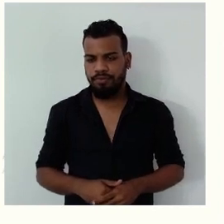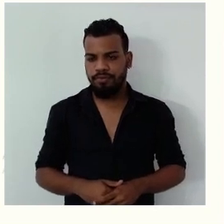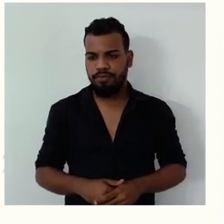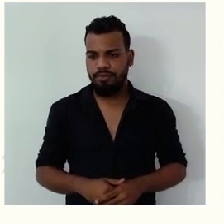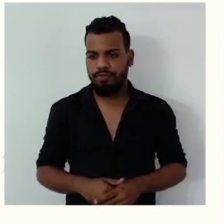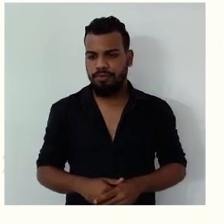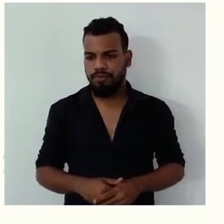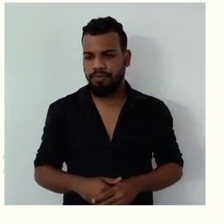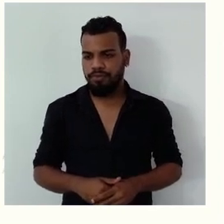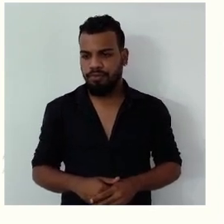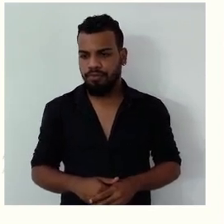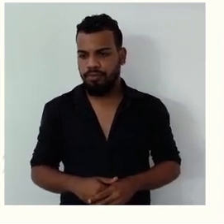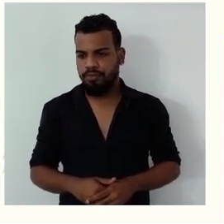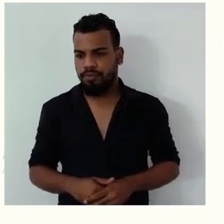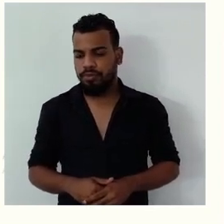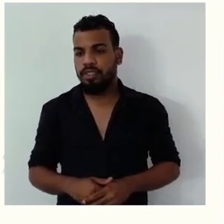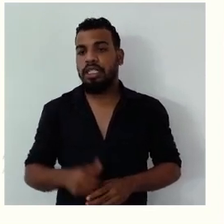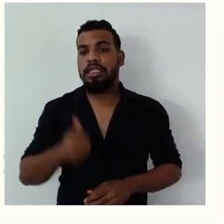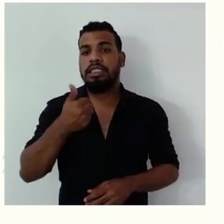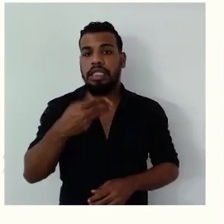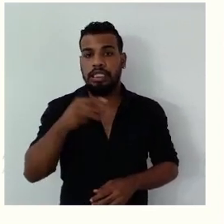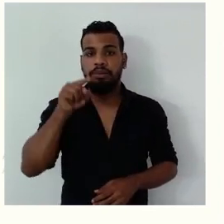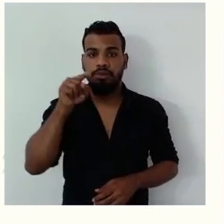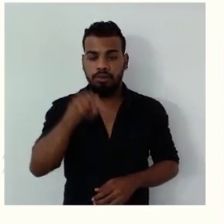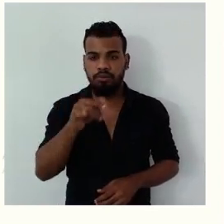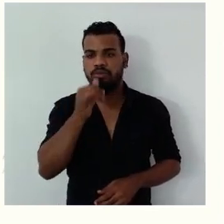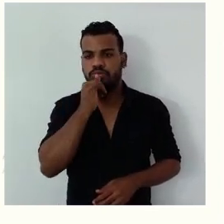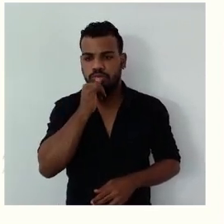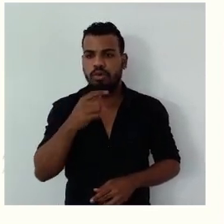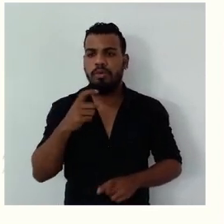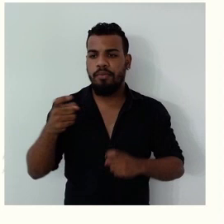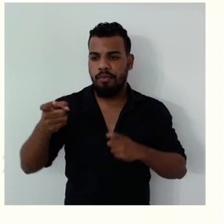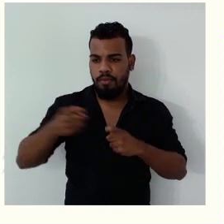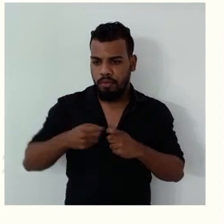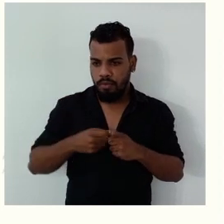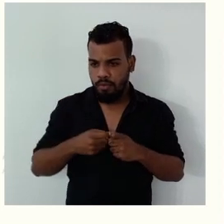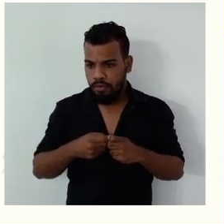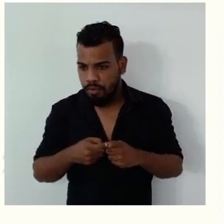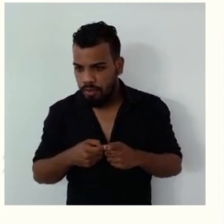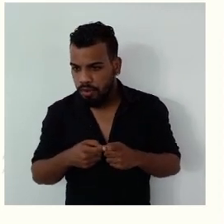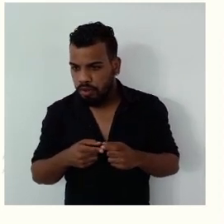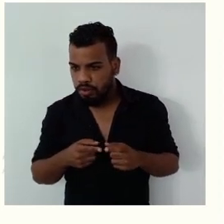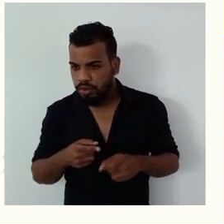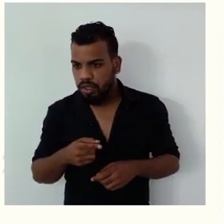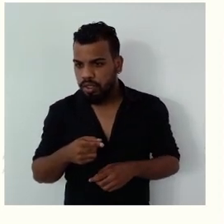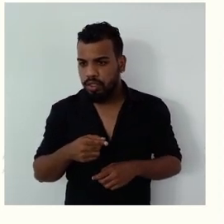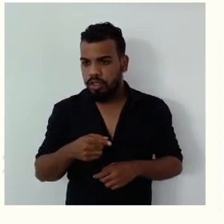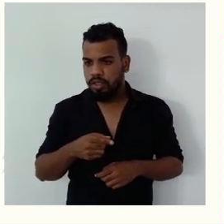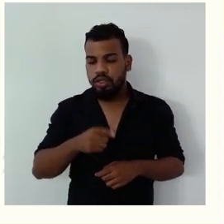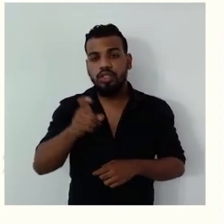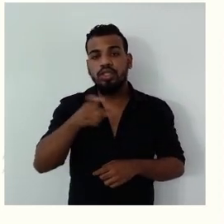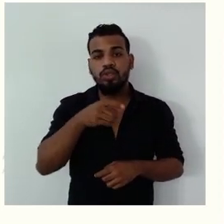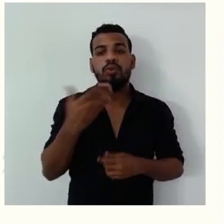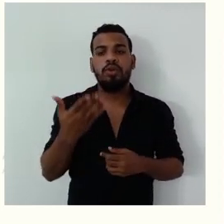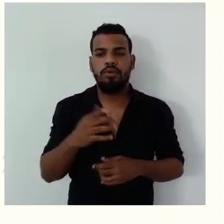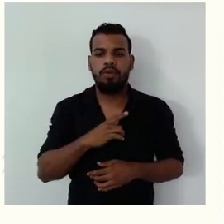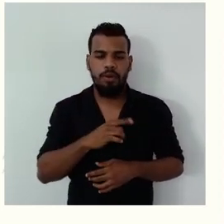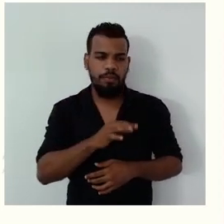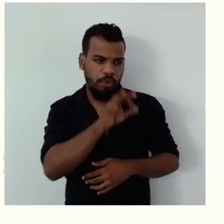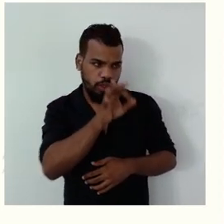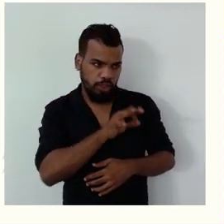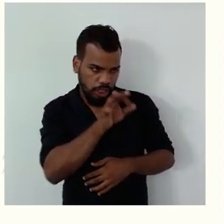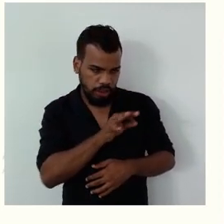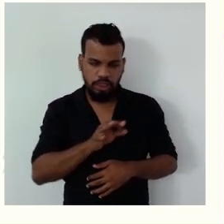total de 13.900 unidades desse medicamento. Então, o valor de X é... Então, você vai ver